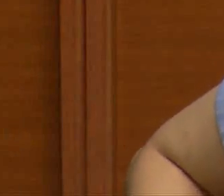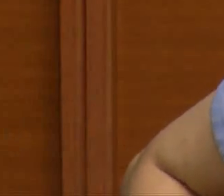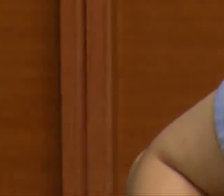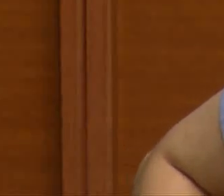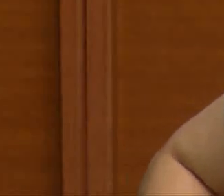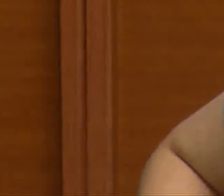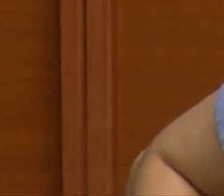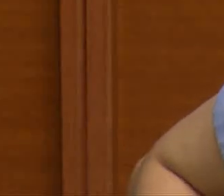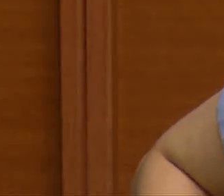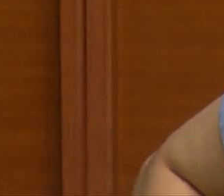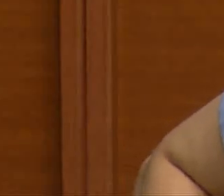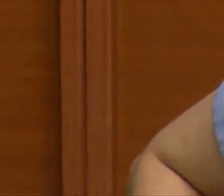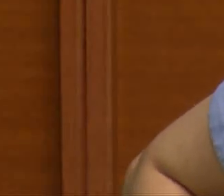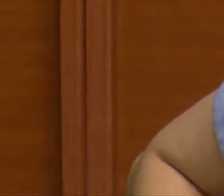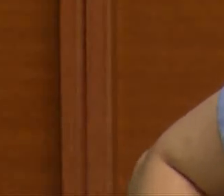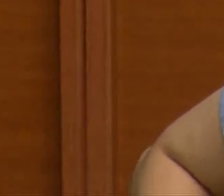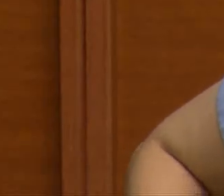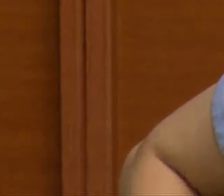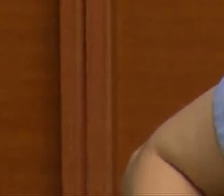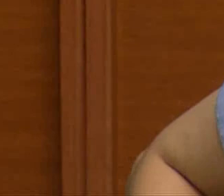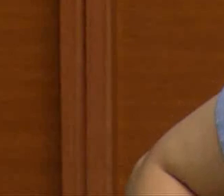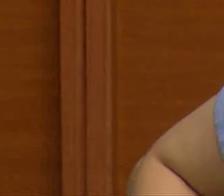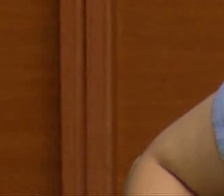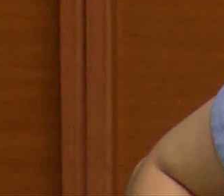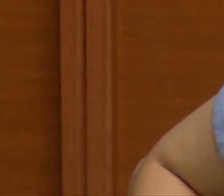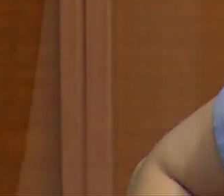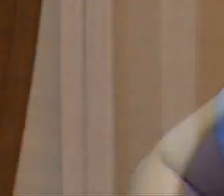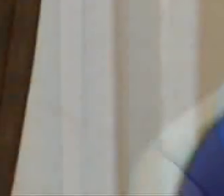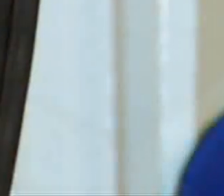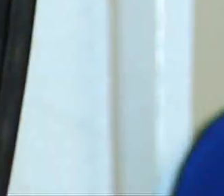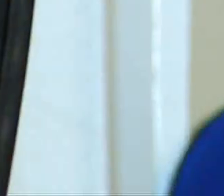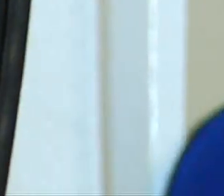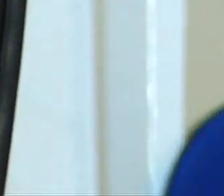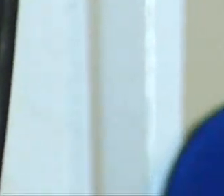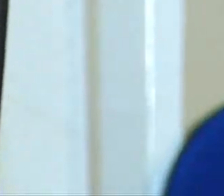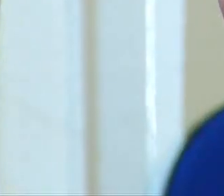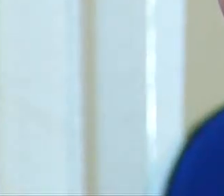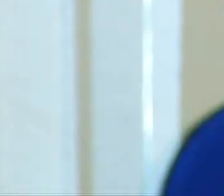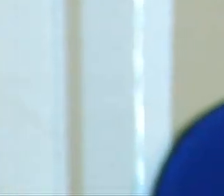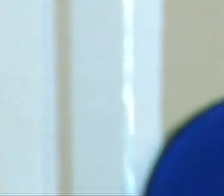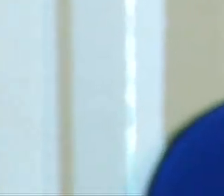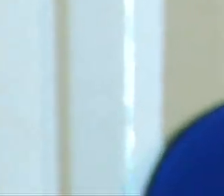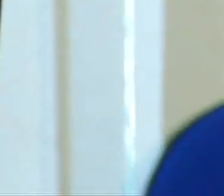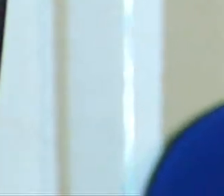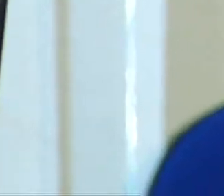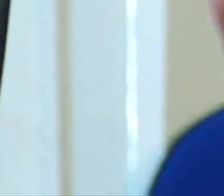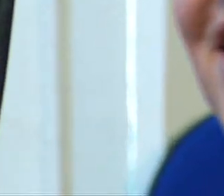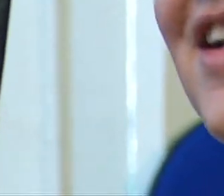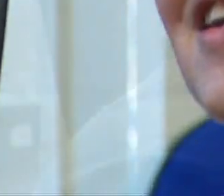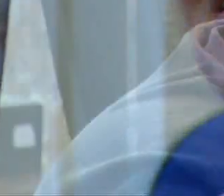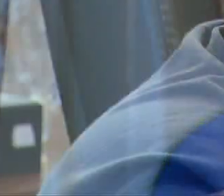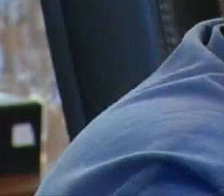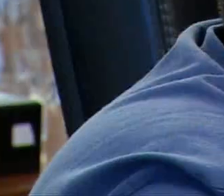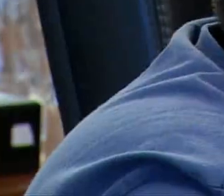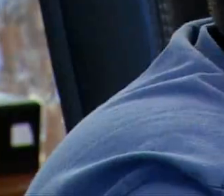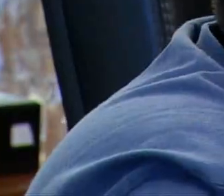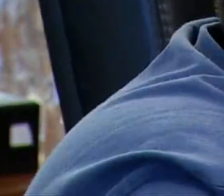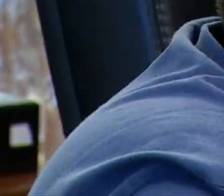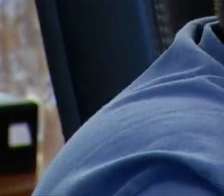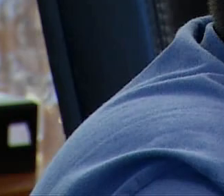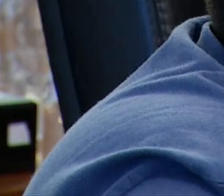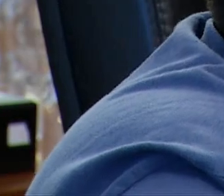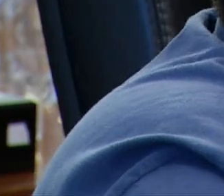já era, coisas que eu só entendi quando eu te conheci.